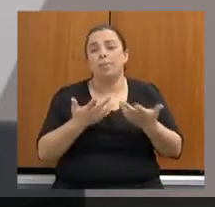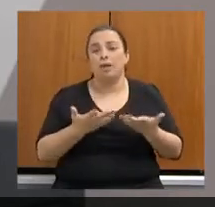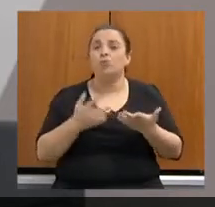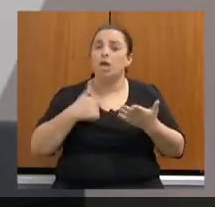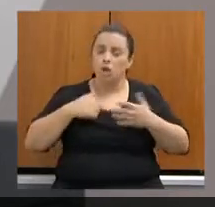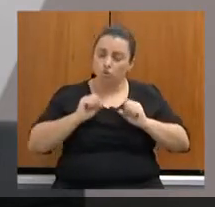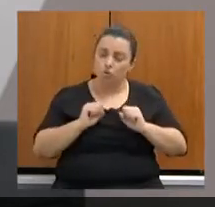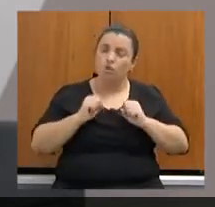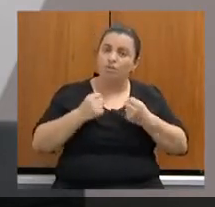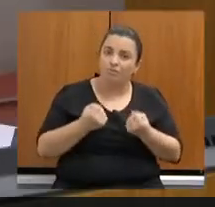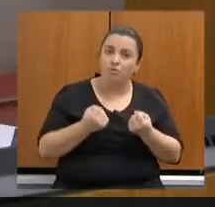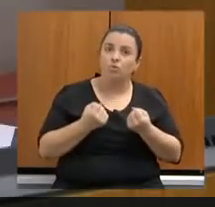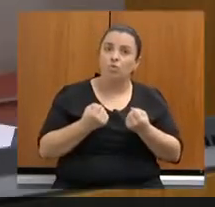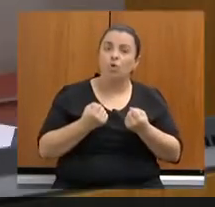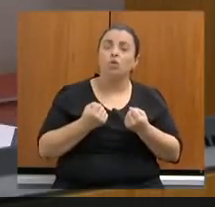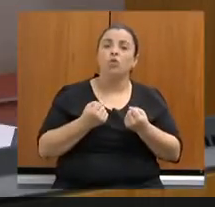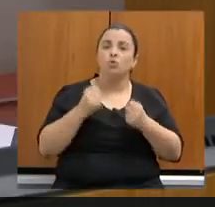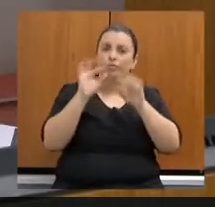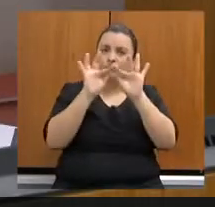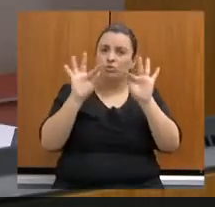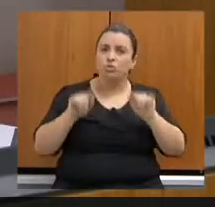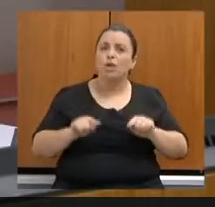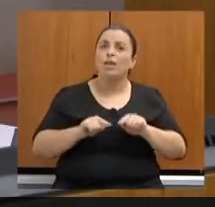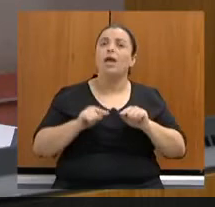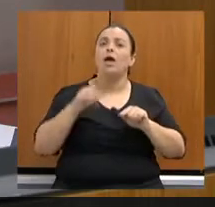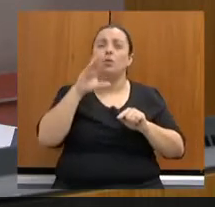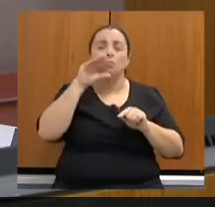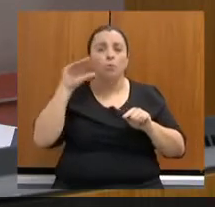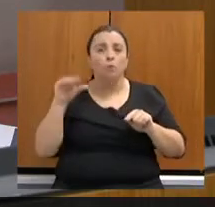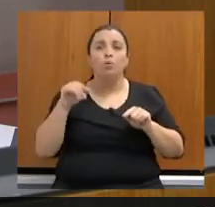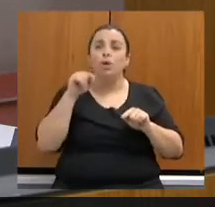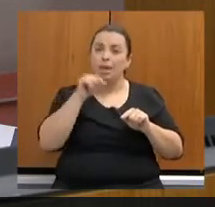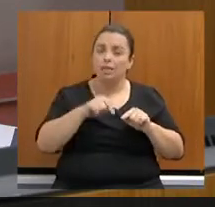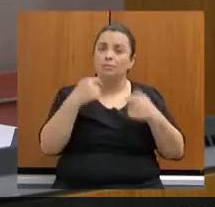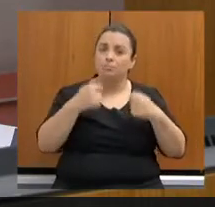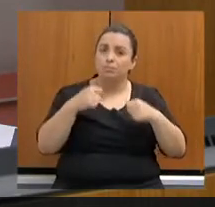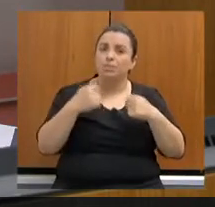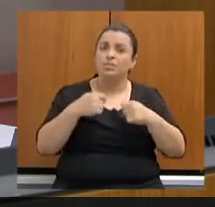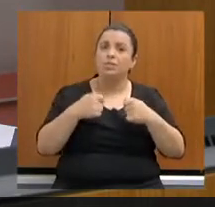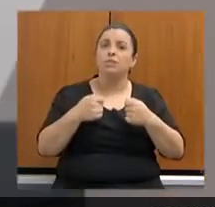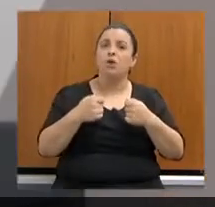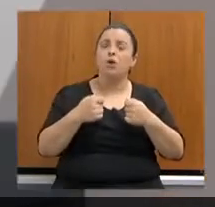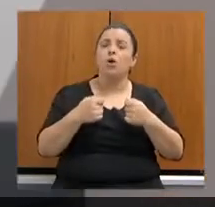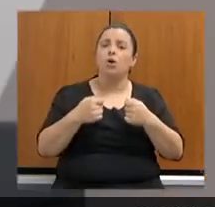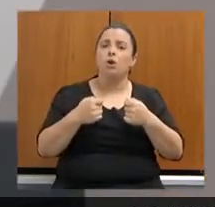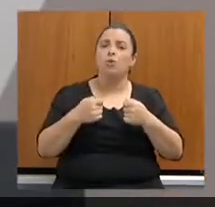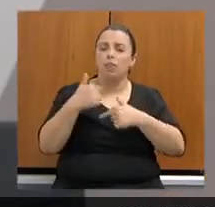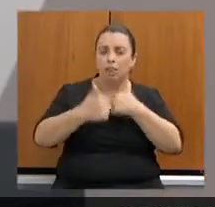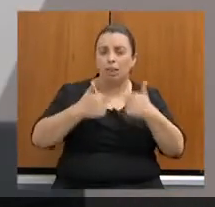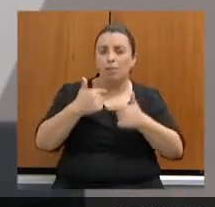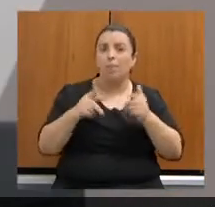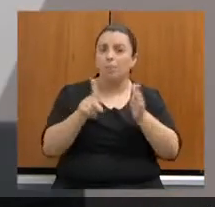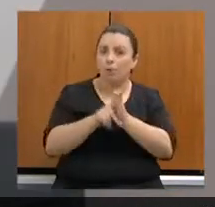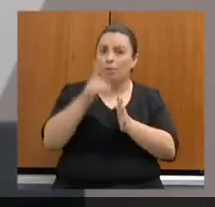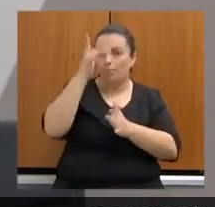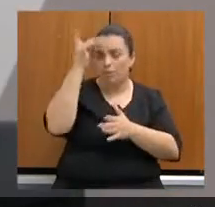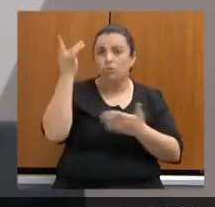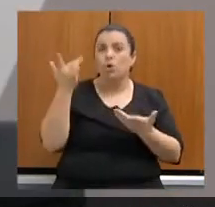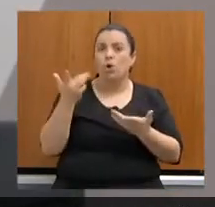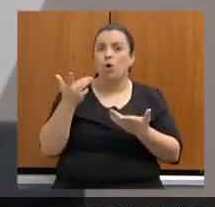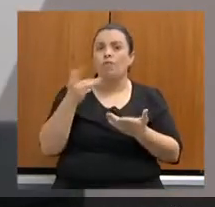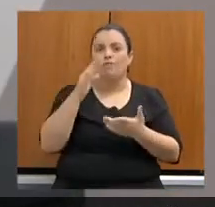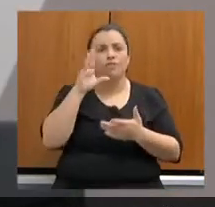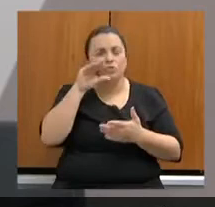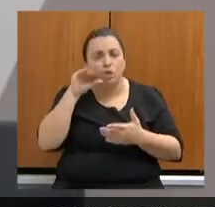defensora dos serviços públicos e eles precisam ser prestados por servidores públicos eu estou nomeação de concurso